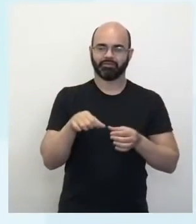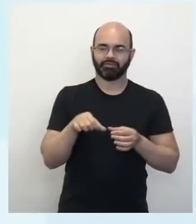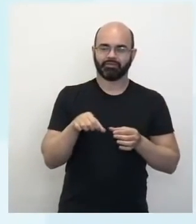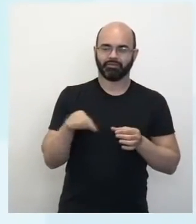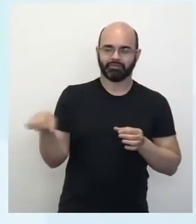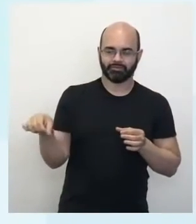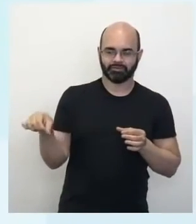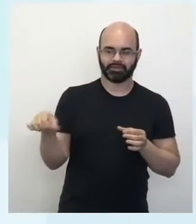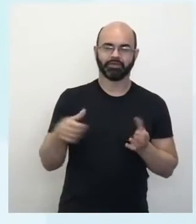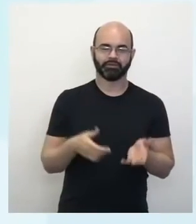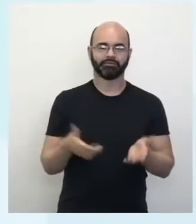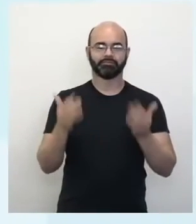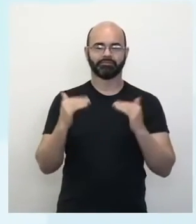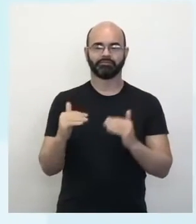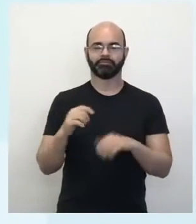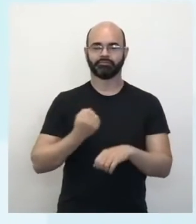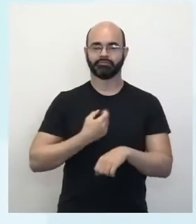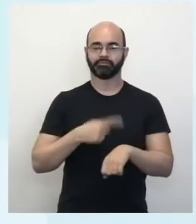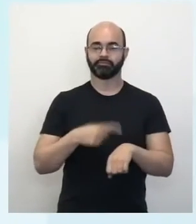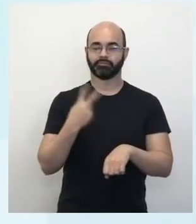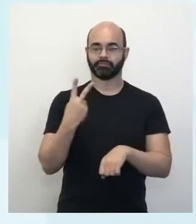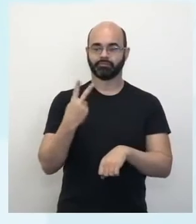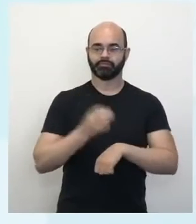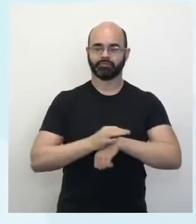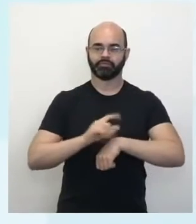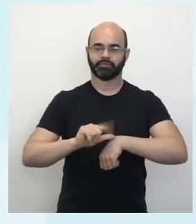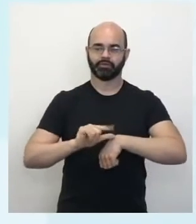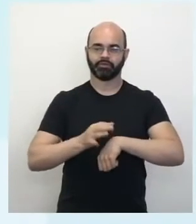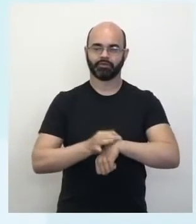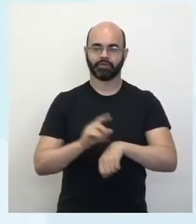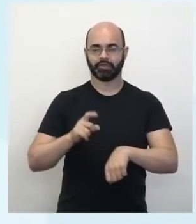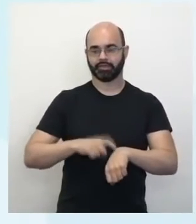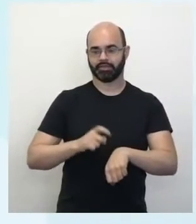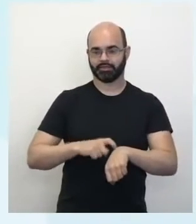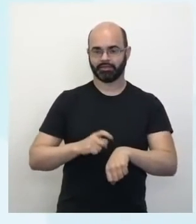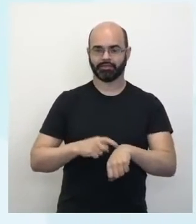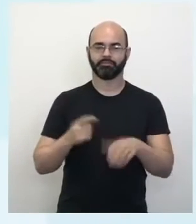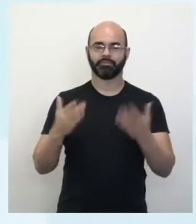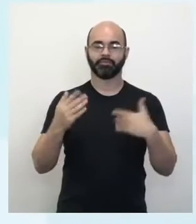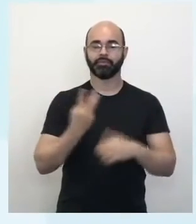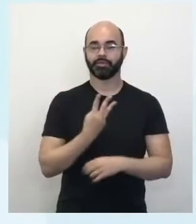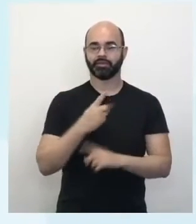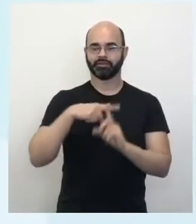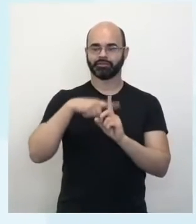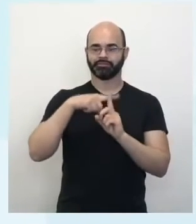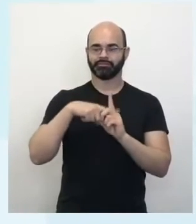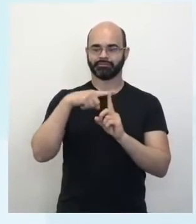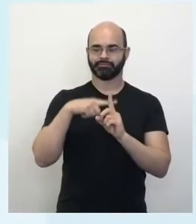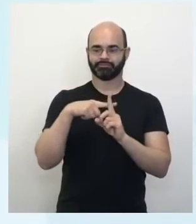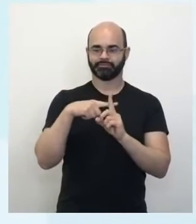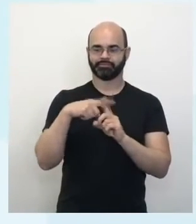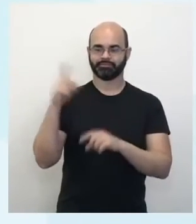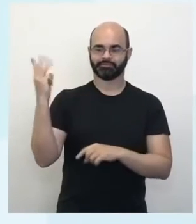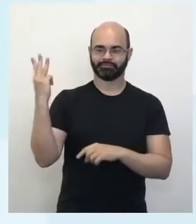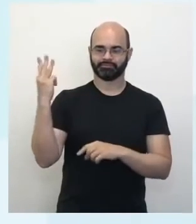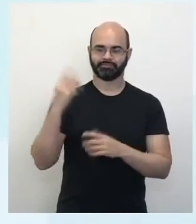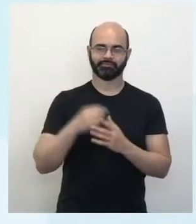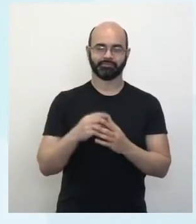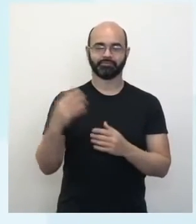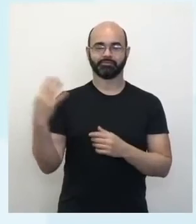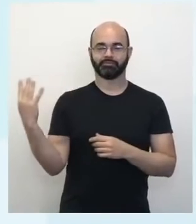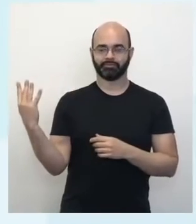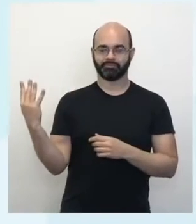que é o relógio, que vai medir o tempo. O 3, que é um termômetro, que serve para medir a temperatura.